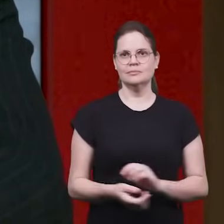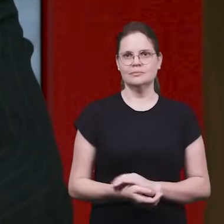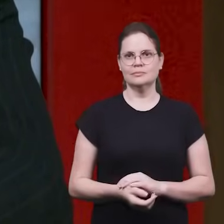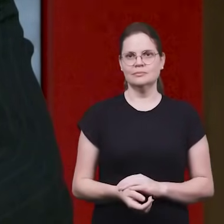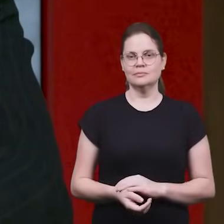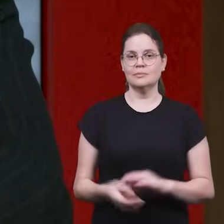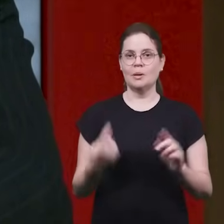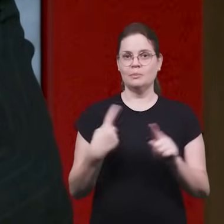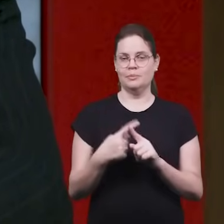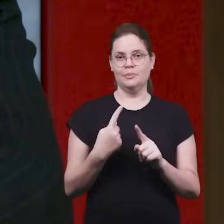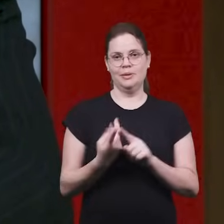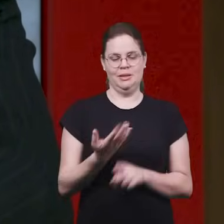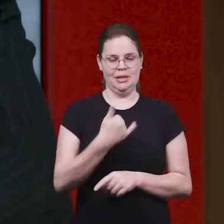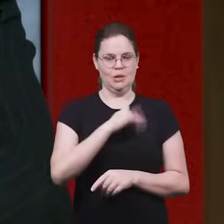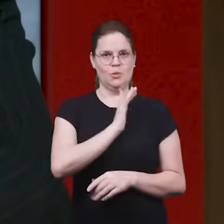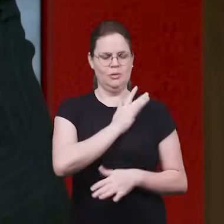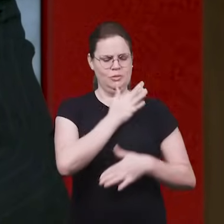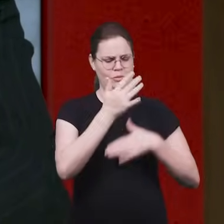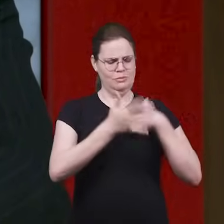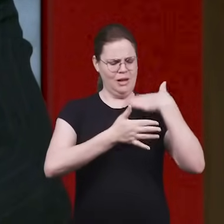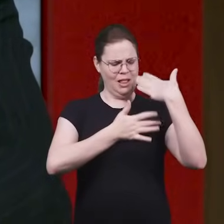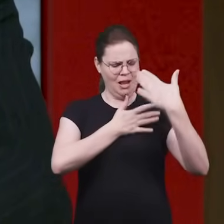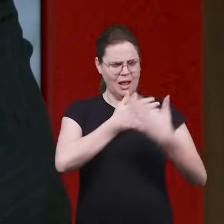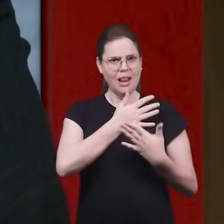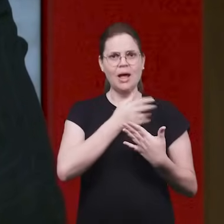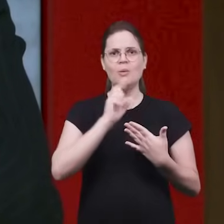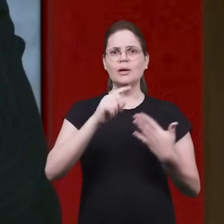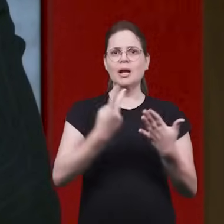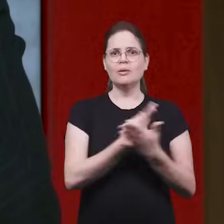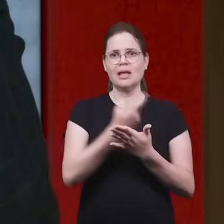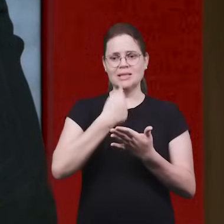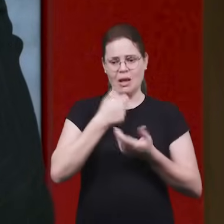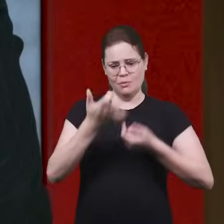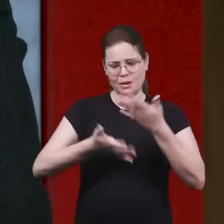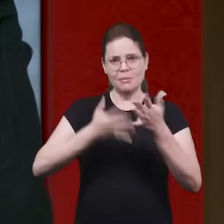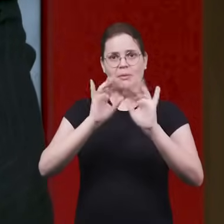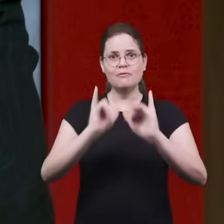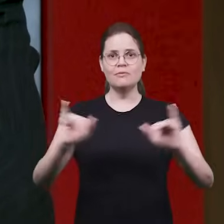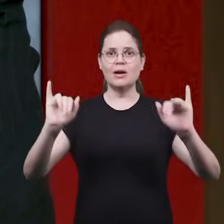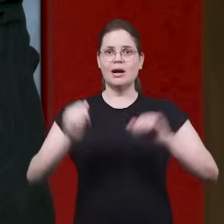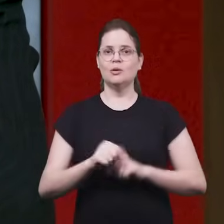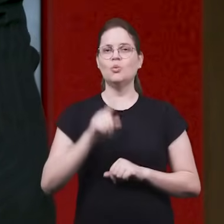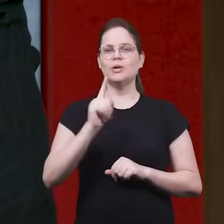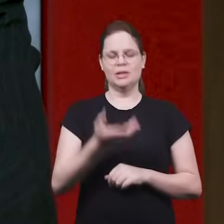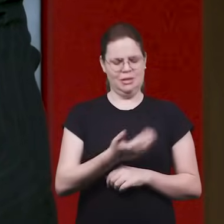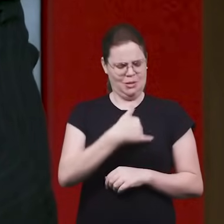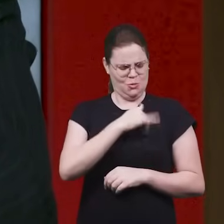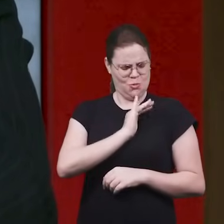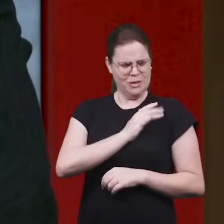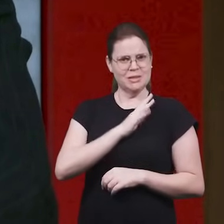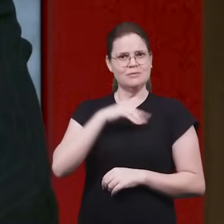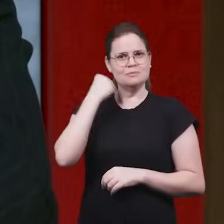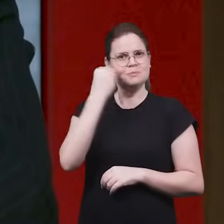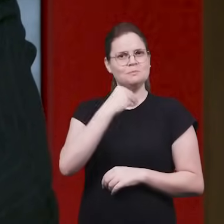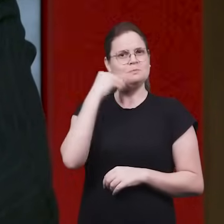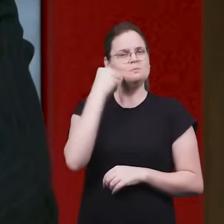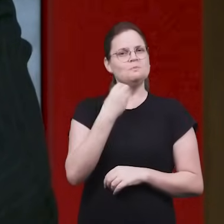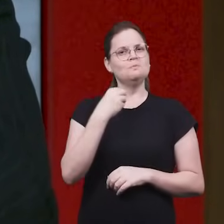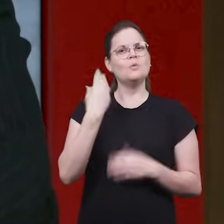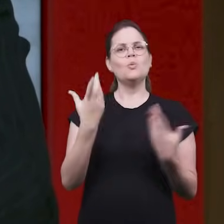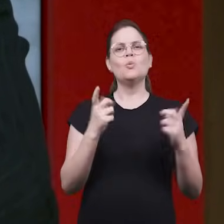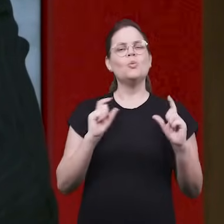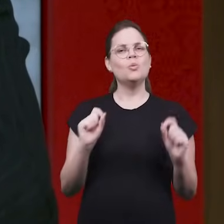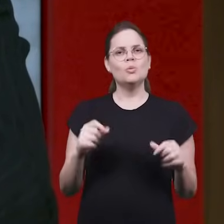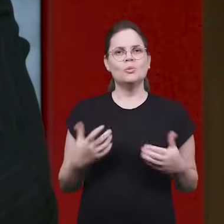da abundância do seu coração fala a boca. É isso aí. O que você tem guardado, o que você tem vivido, o que você